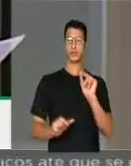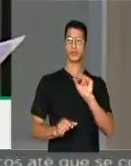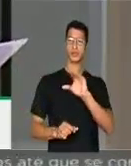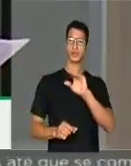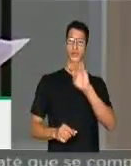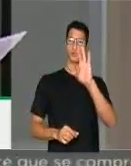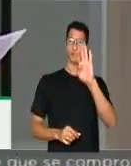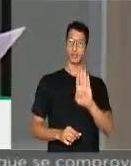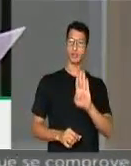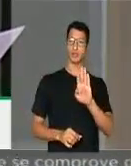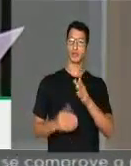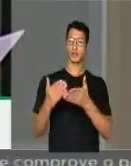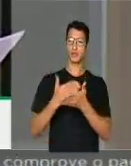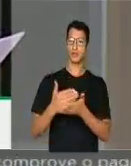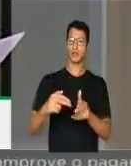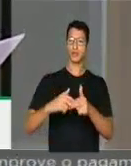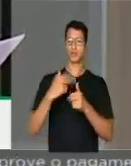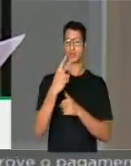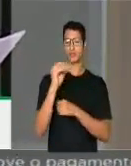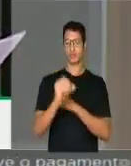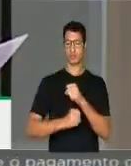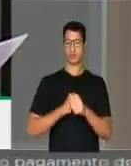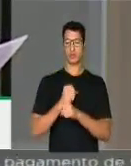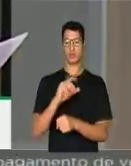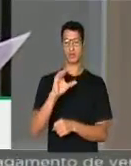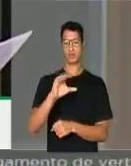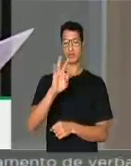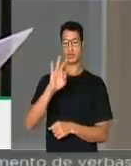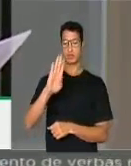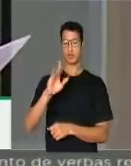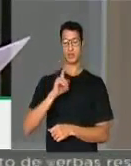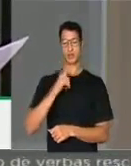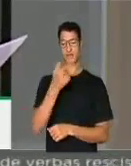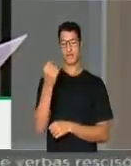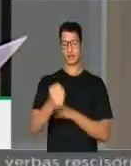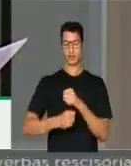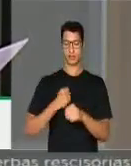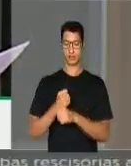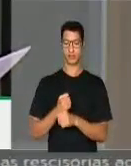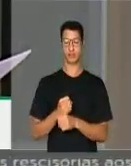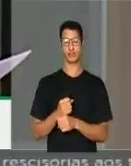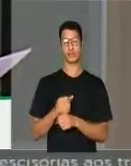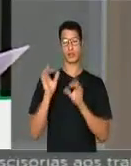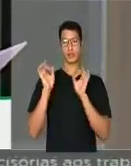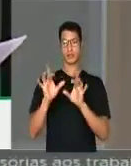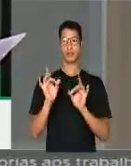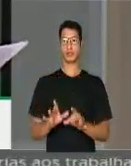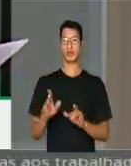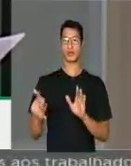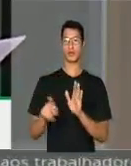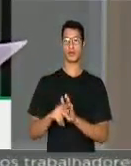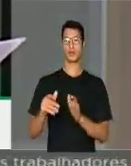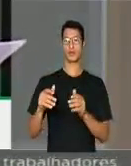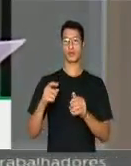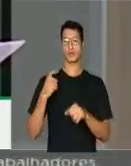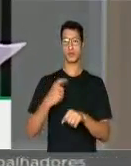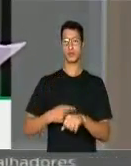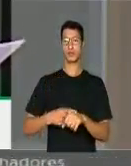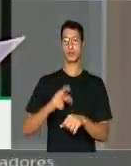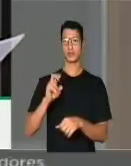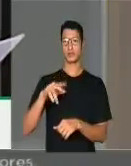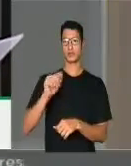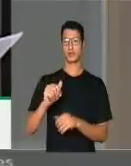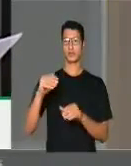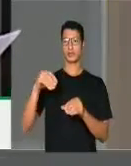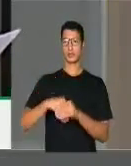a CTB passou por esses 20 anos, porque o CTB passou por esses anos. Especialmente com o endurecimento das